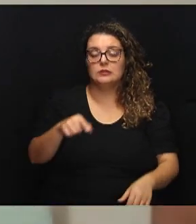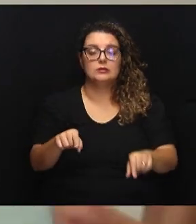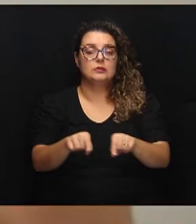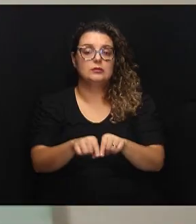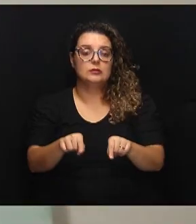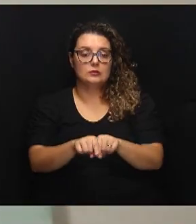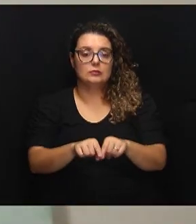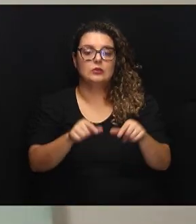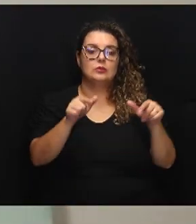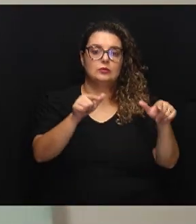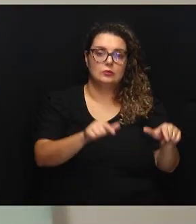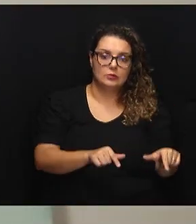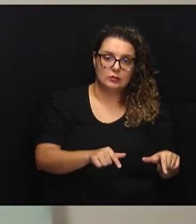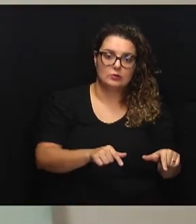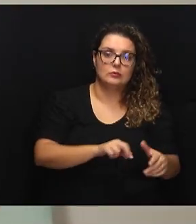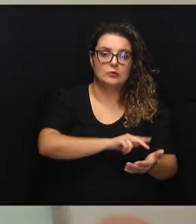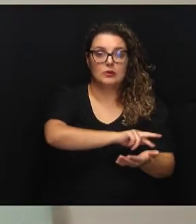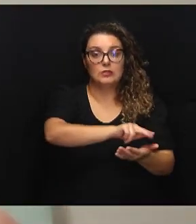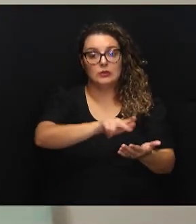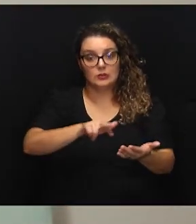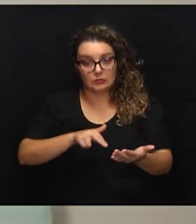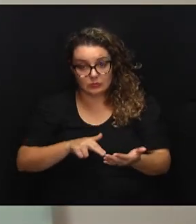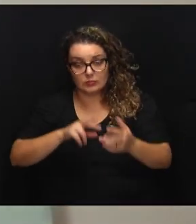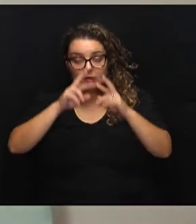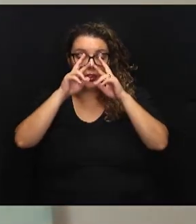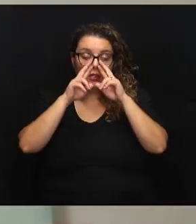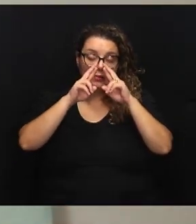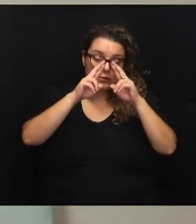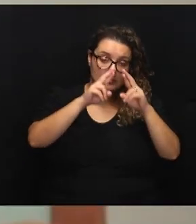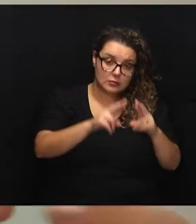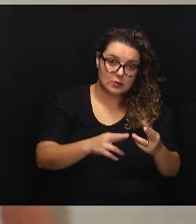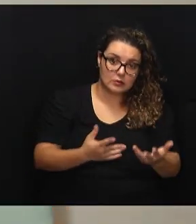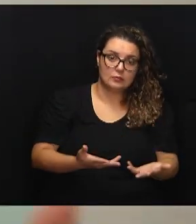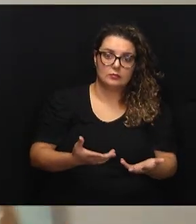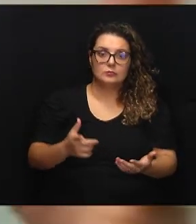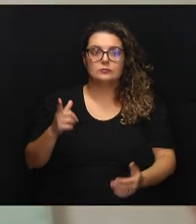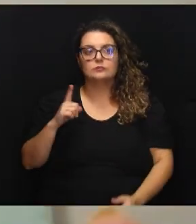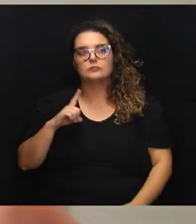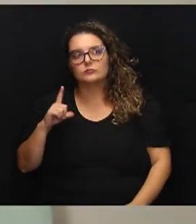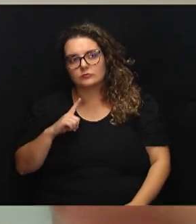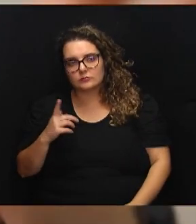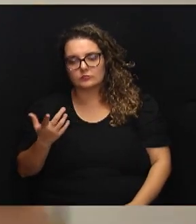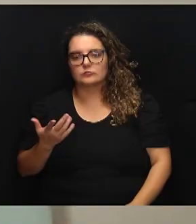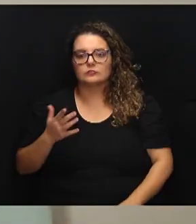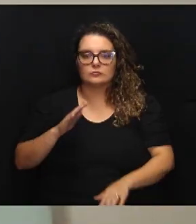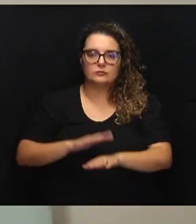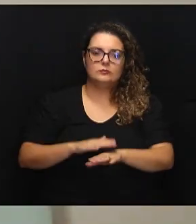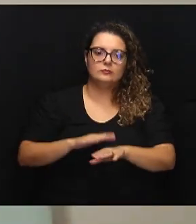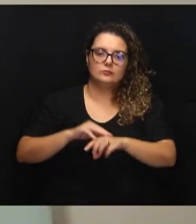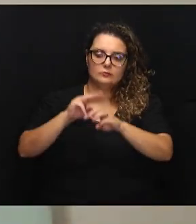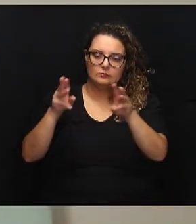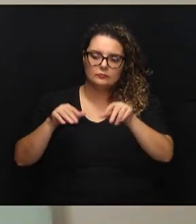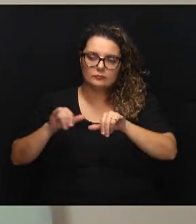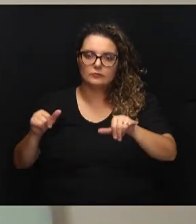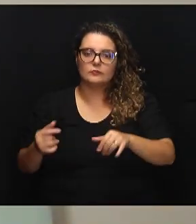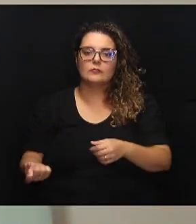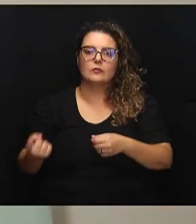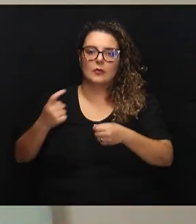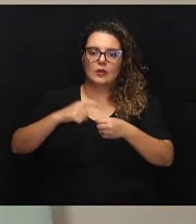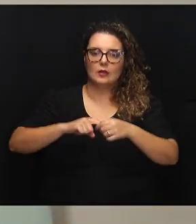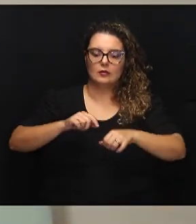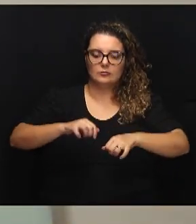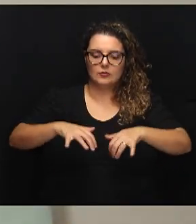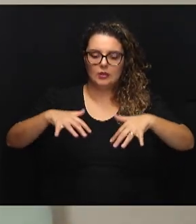que ser um espaço mais diverso, mais respeitoso. Está tendo uma ação de marketing para voltar a ter esse público dentro